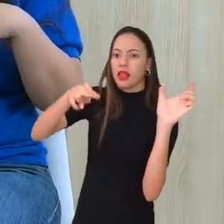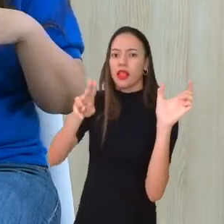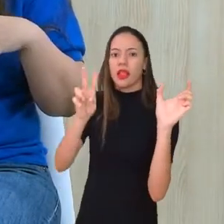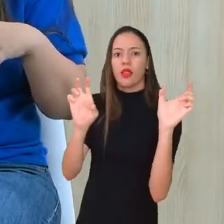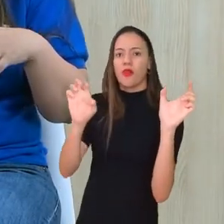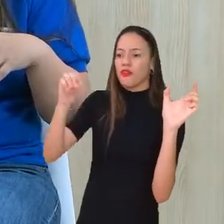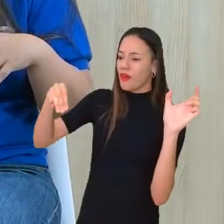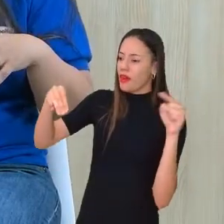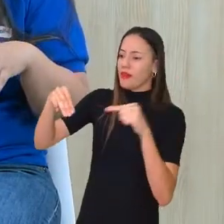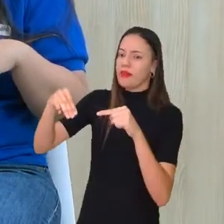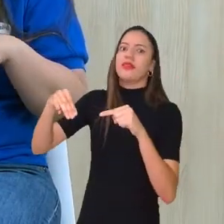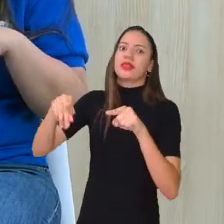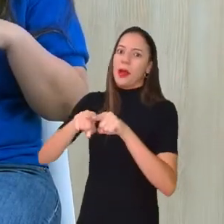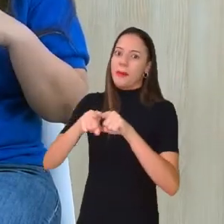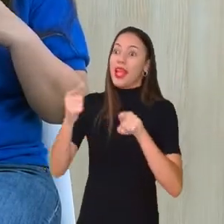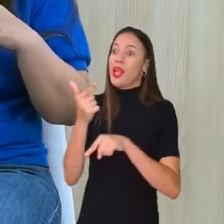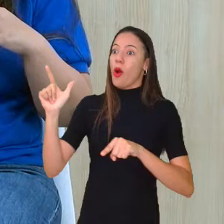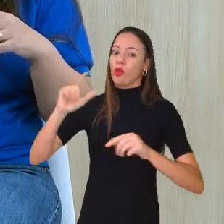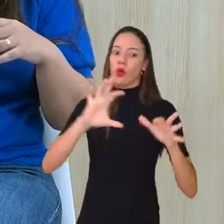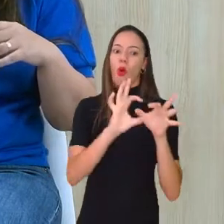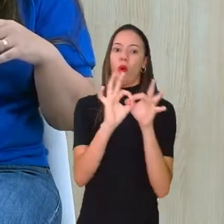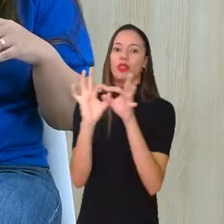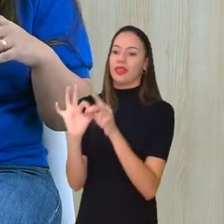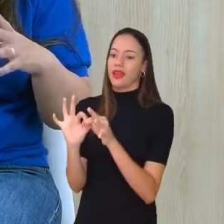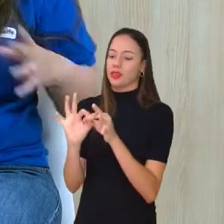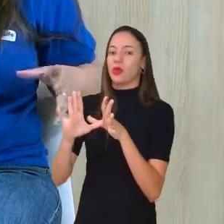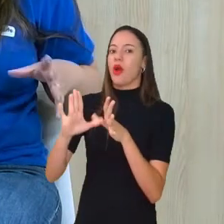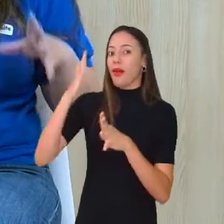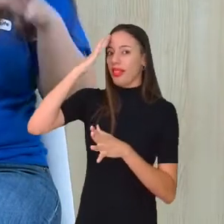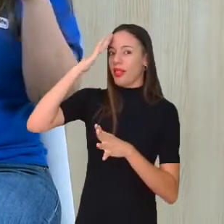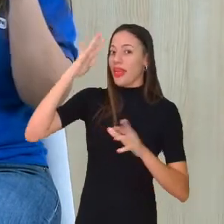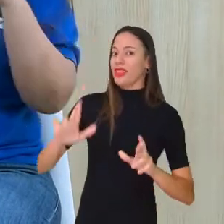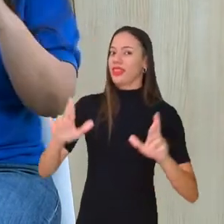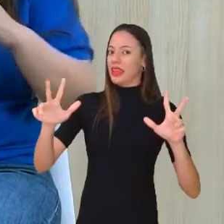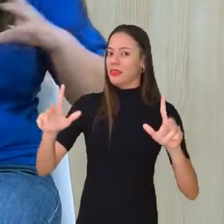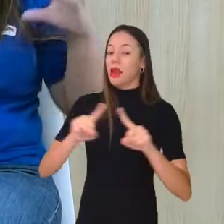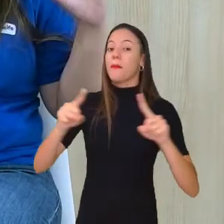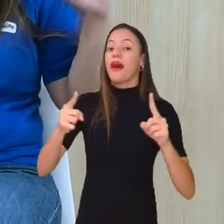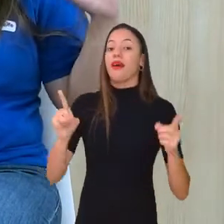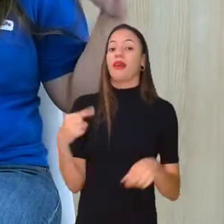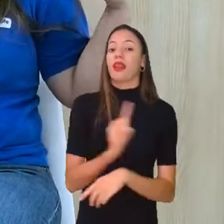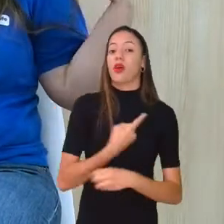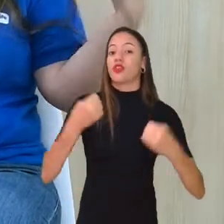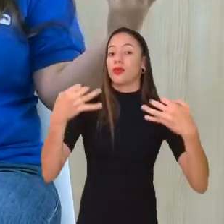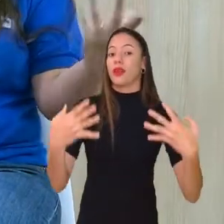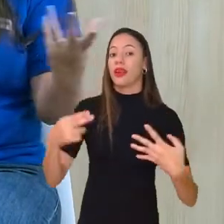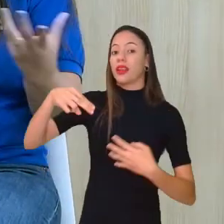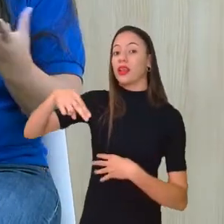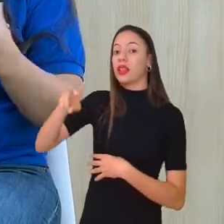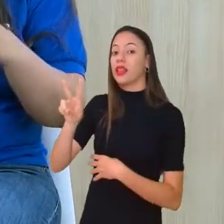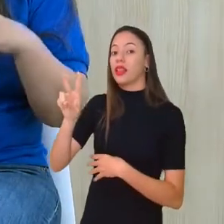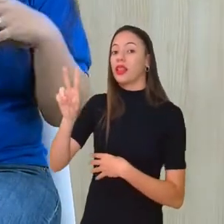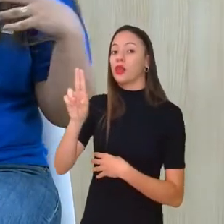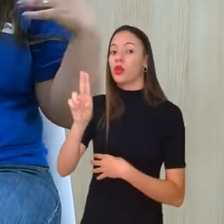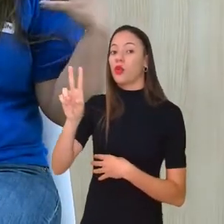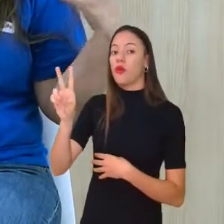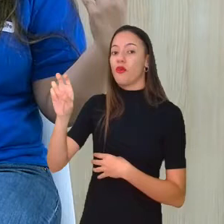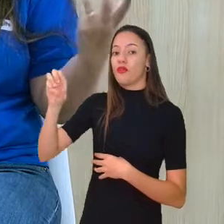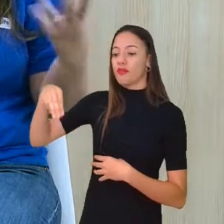em outros contextos, a gente vai compreender de outras formas. A gente está falando de nuvem no campo tecnológico, né?